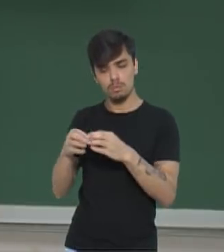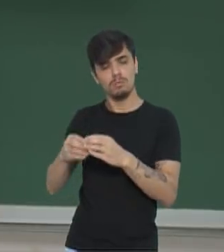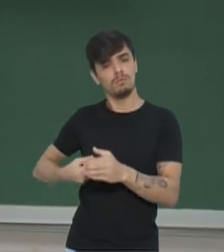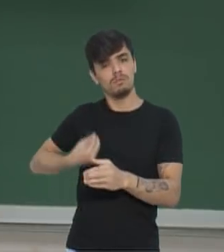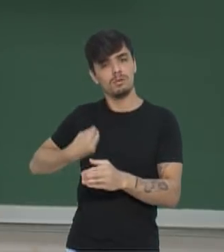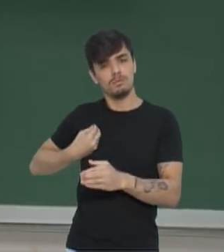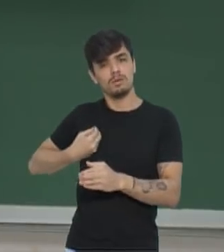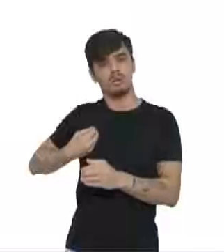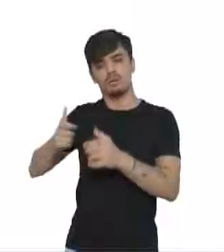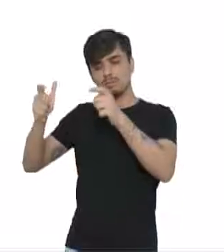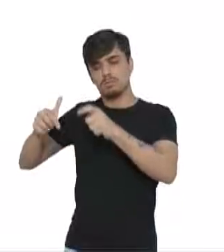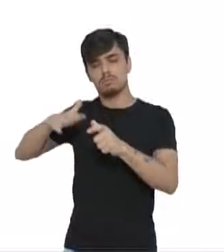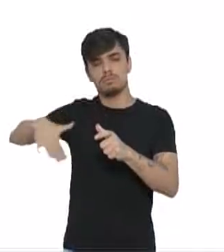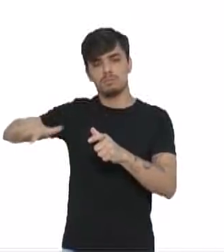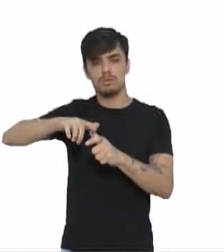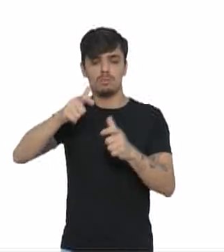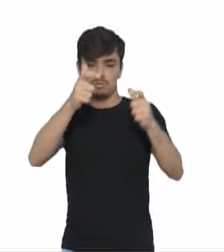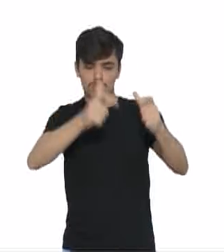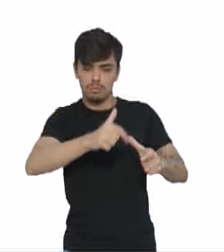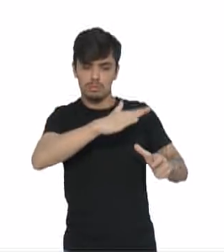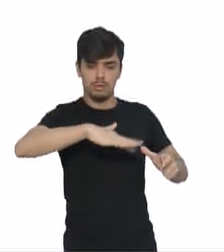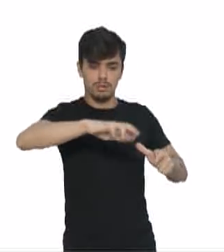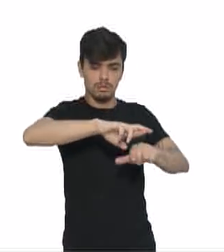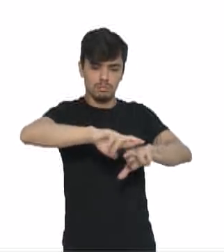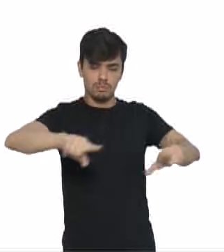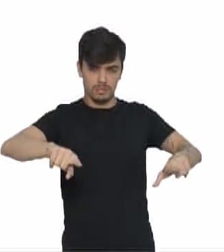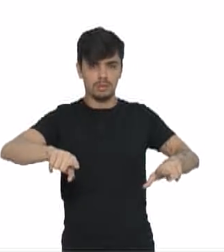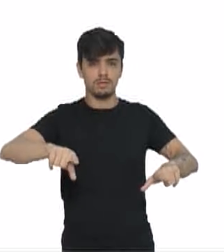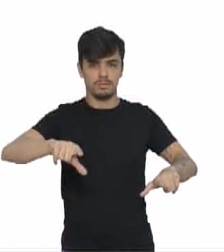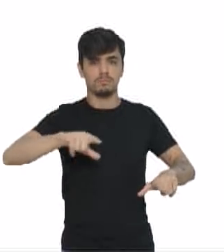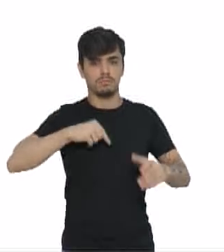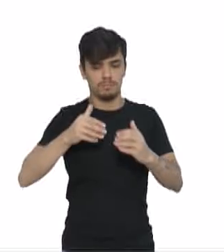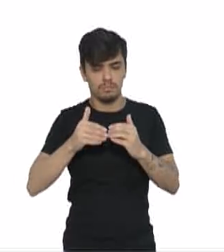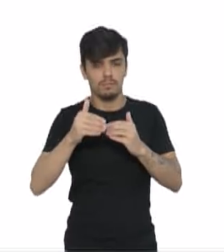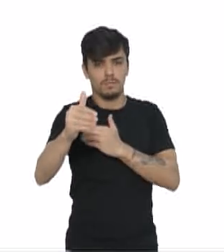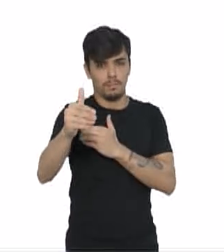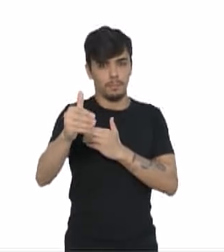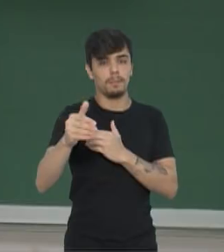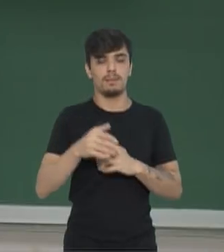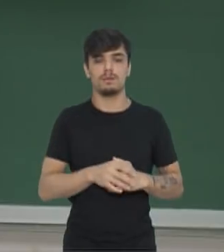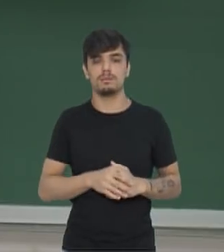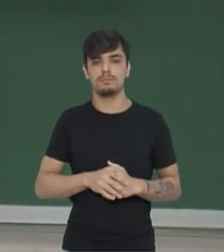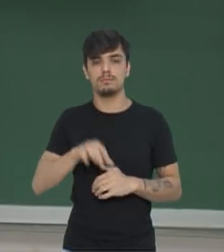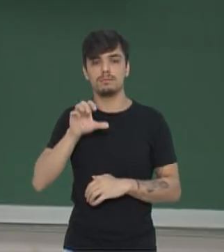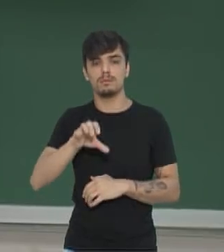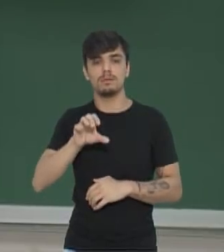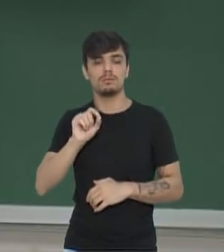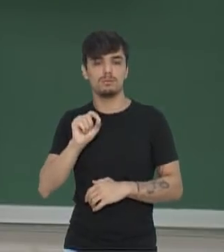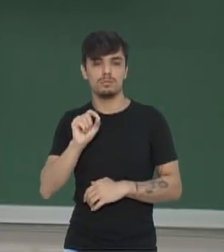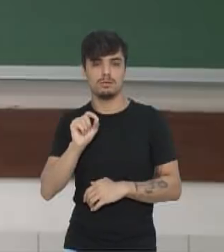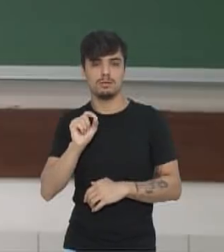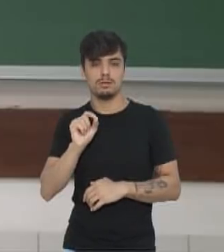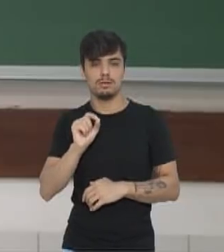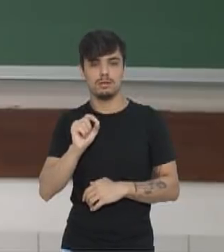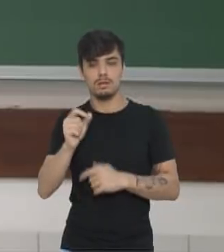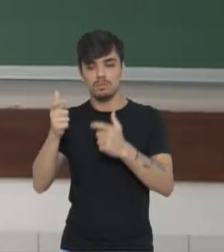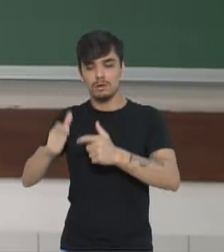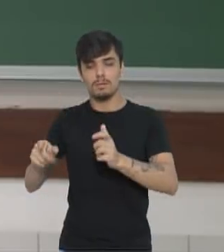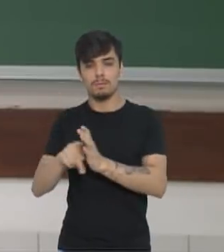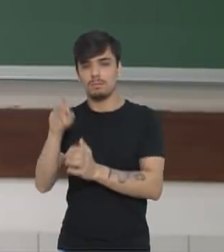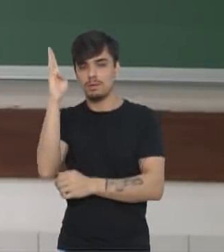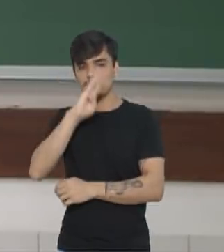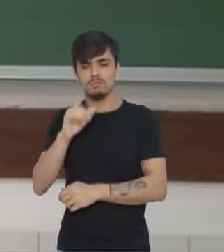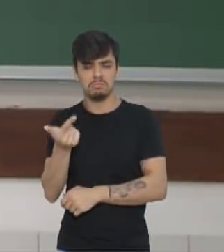outro que vivia em outra região, e assim por diante. Para eles, essa unidade do Brasil não